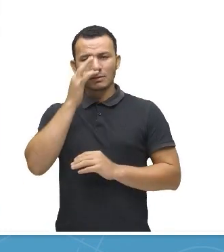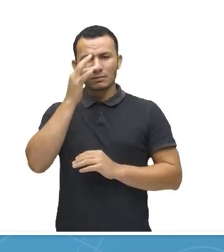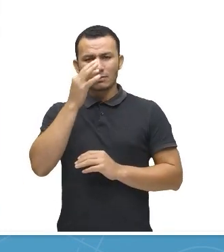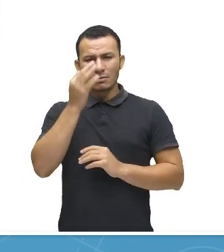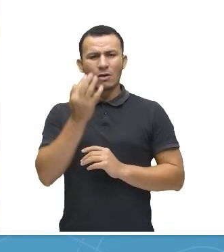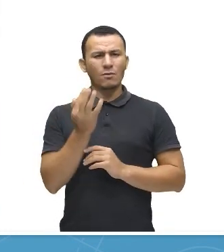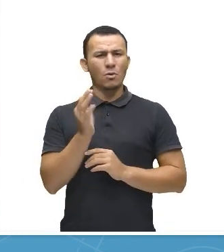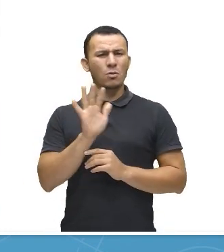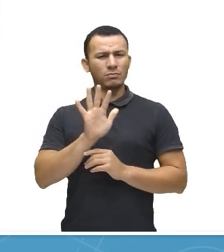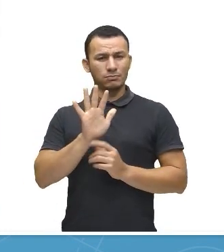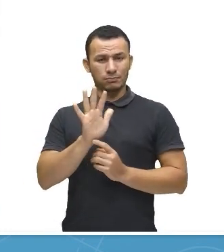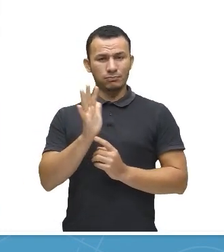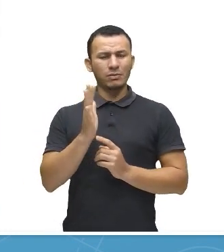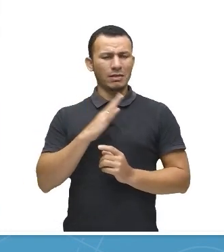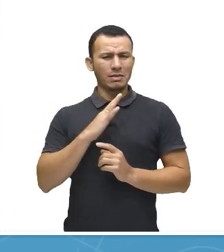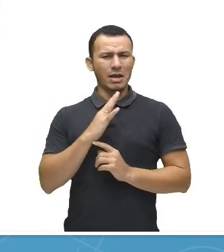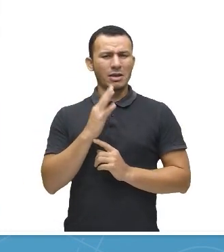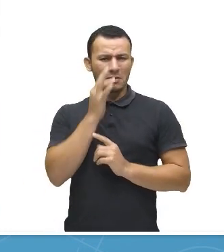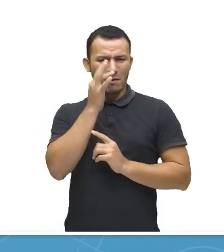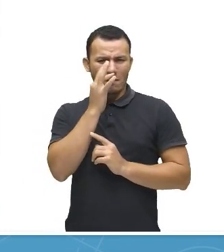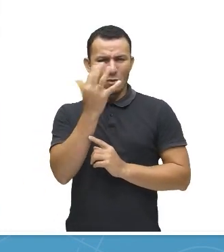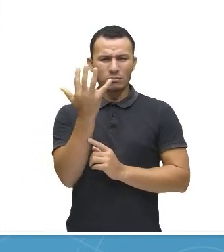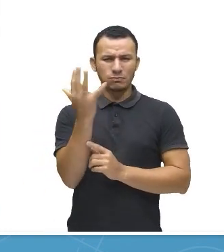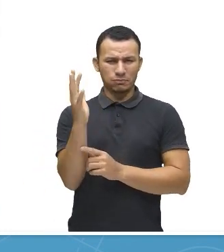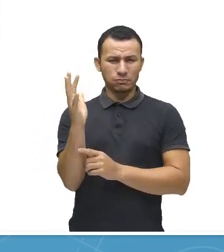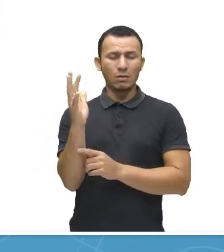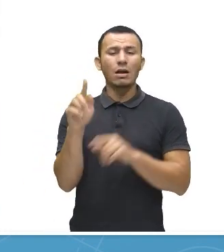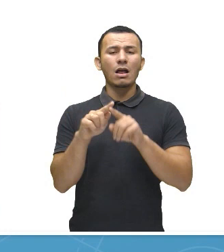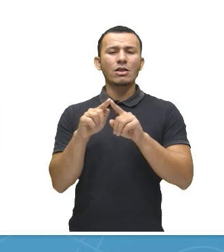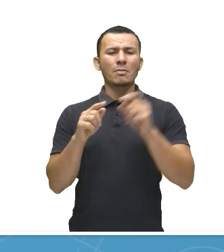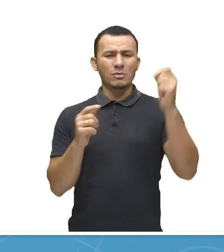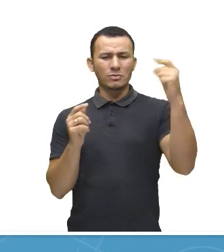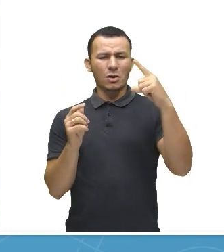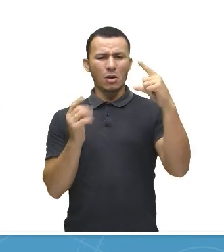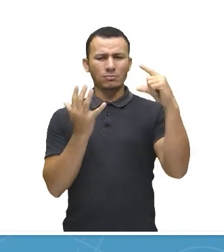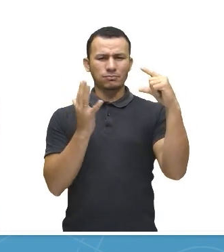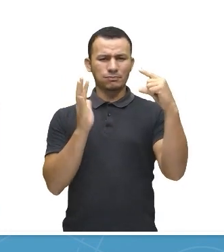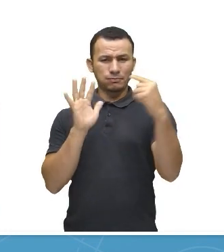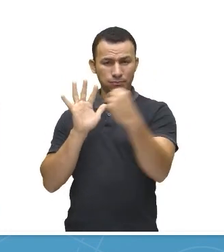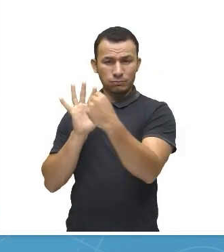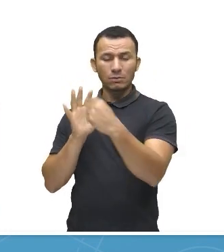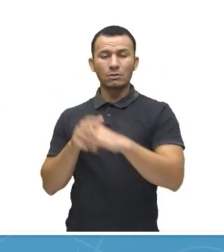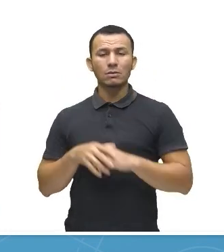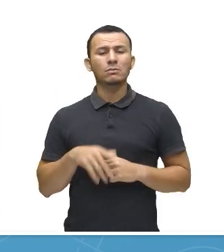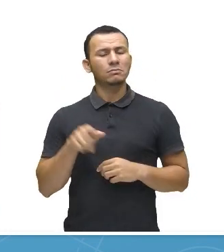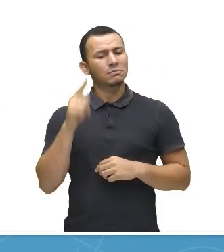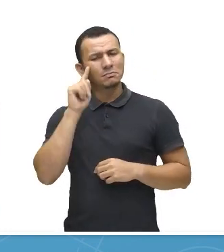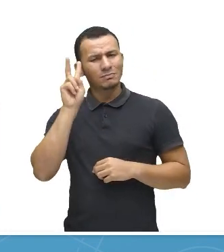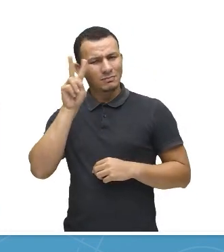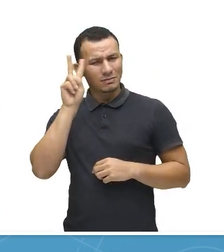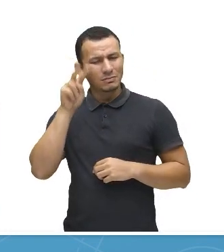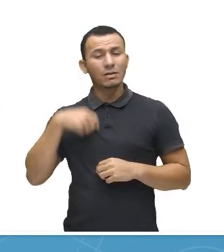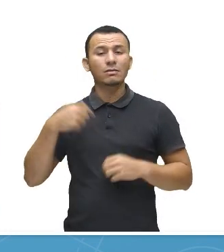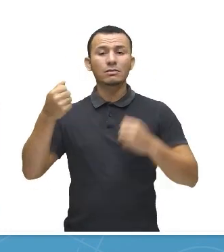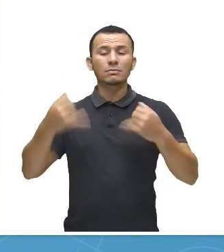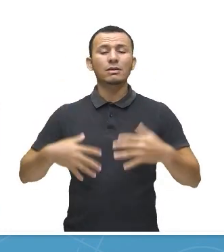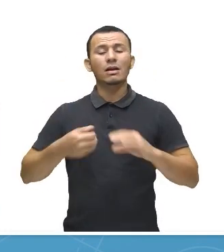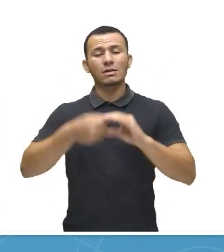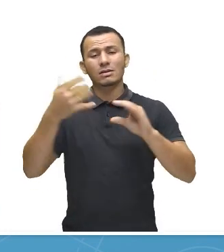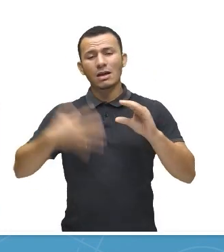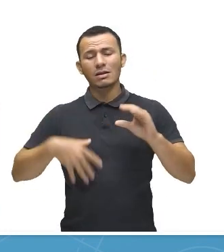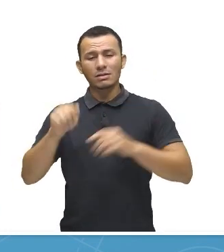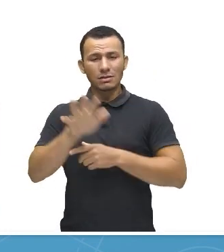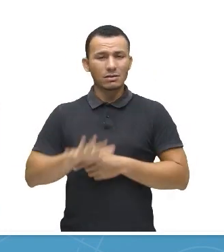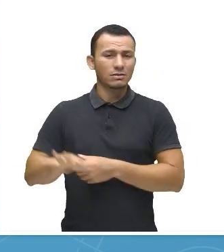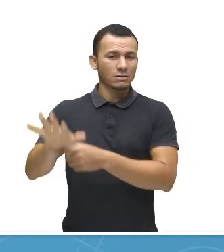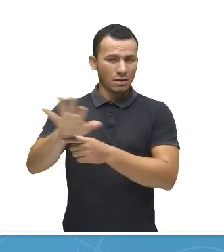E aí, a luz solar também. Revejam lá os seus apontamentos, a nossa aula, e qual característica